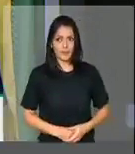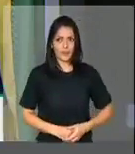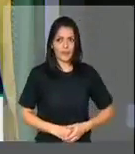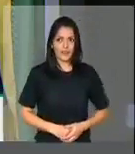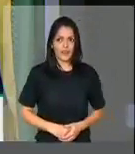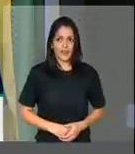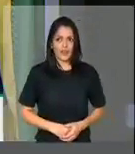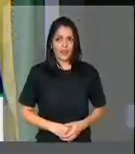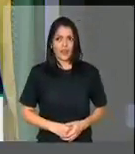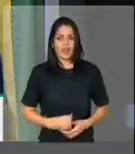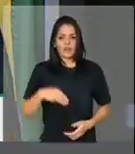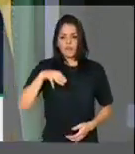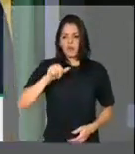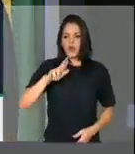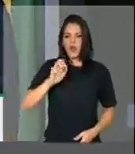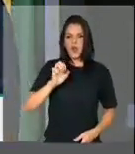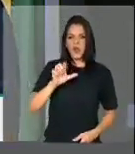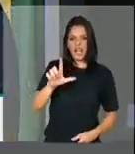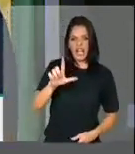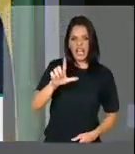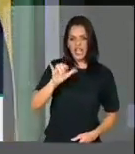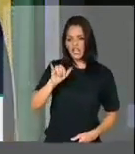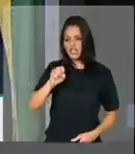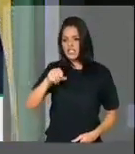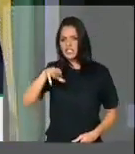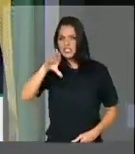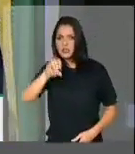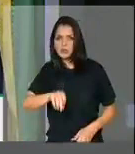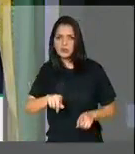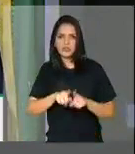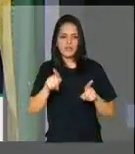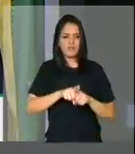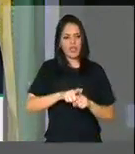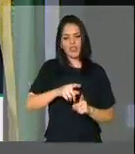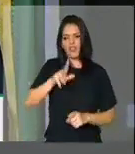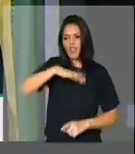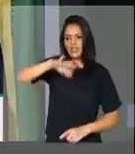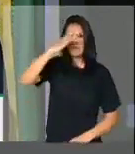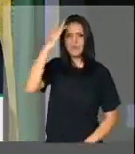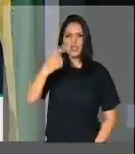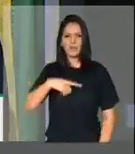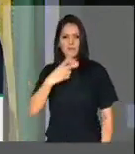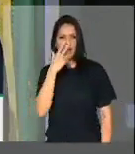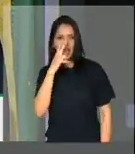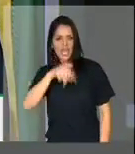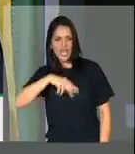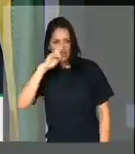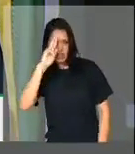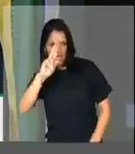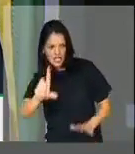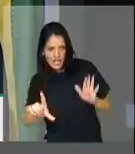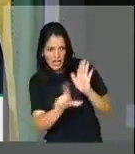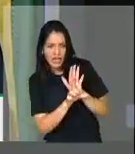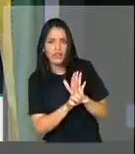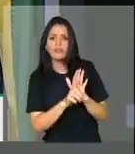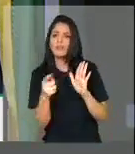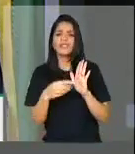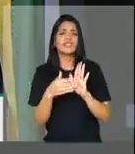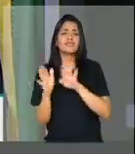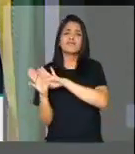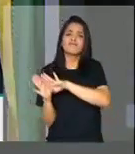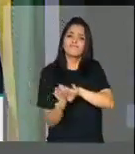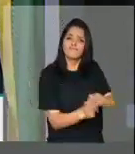farisaísmo do moralismo que se ocupa o Brasil nesse tempo deve ser substituído pela